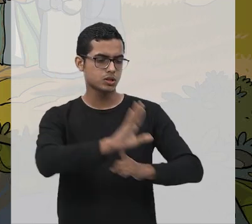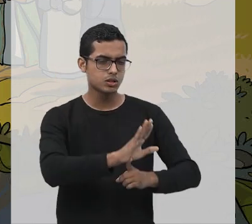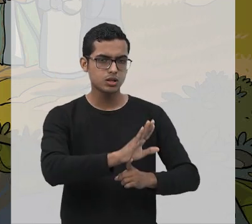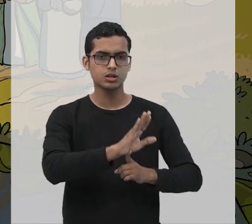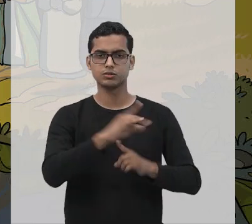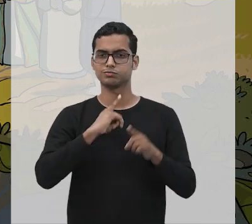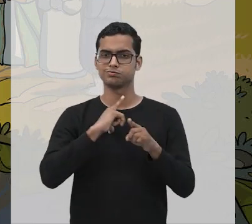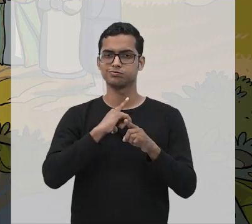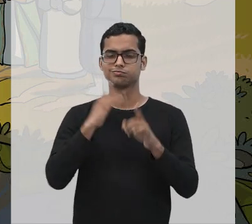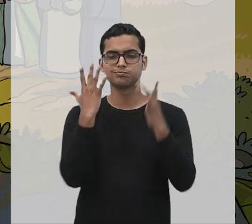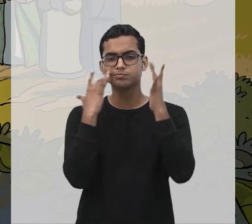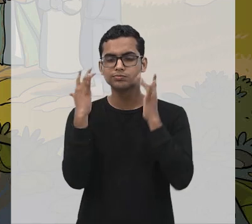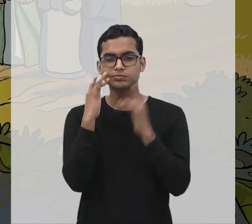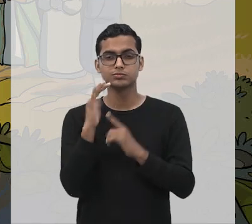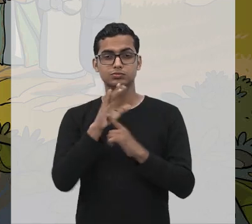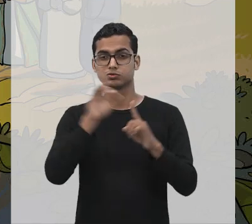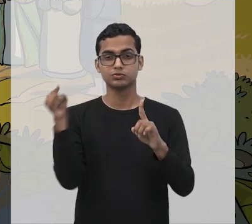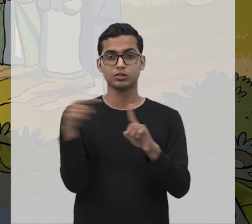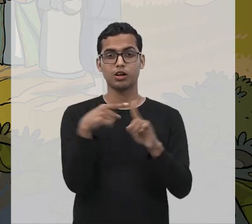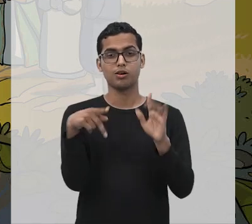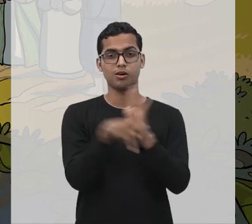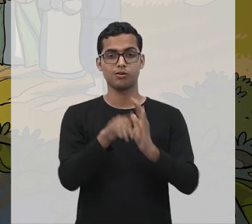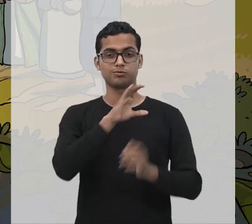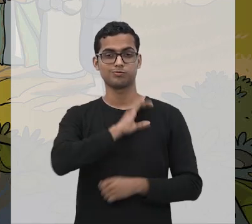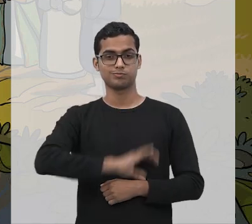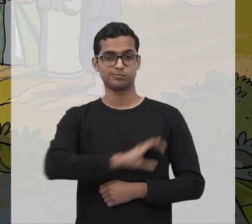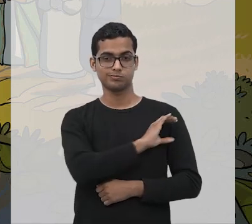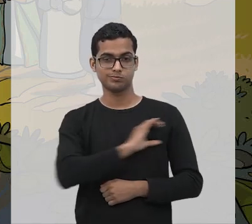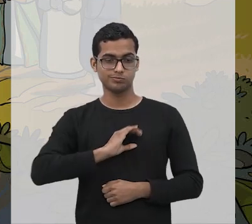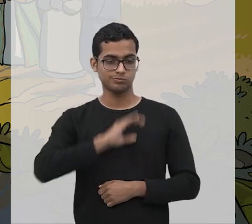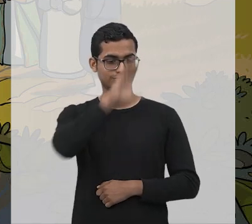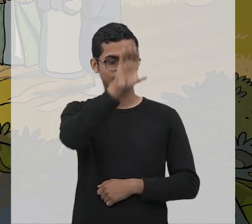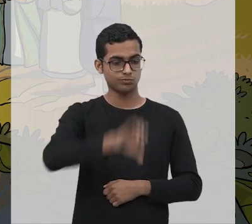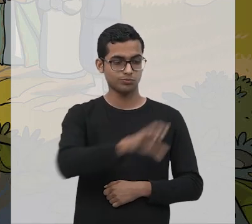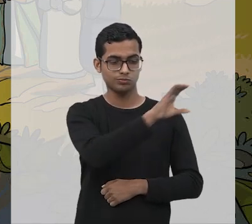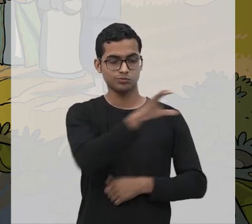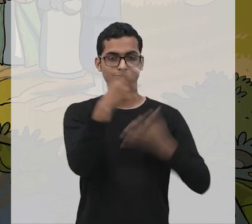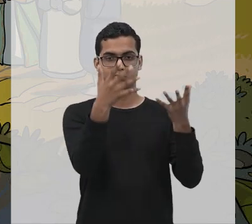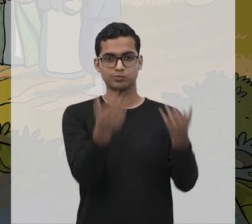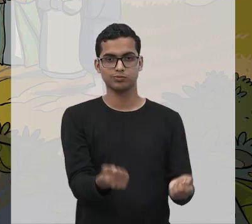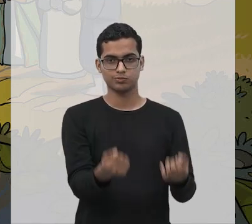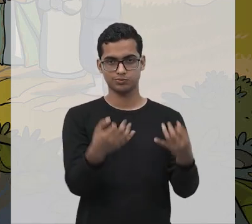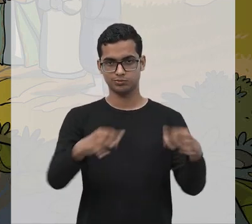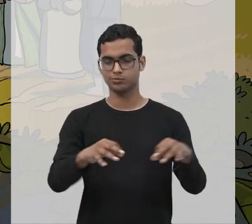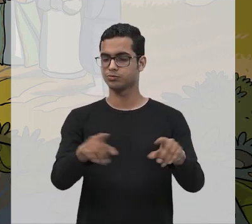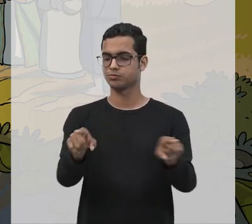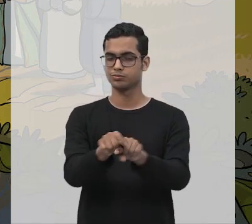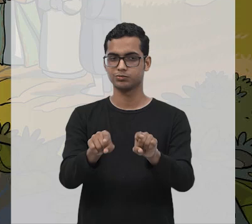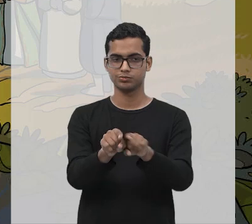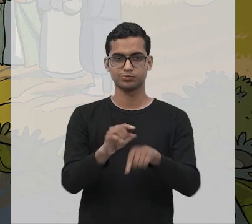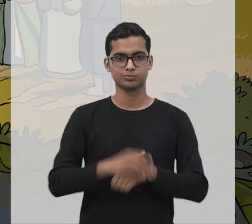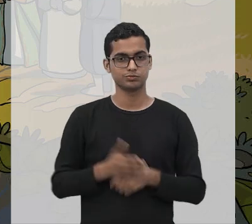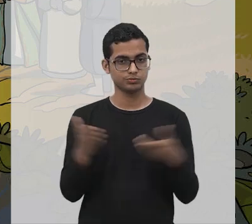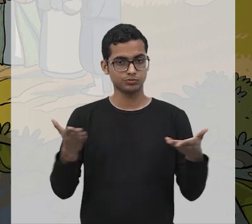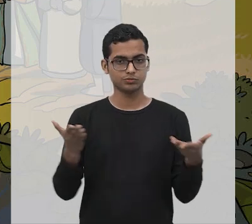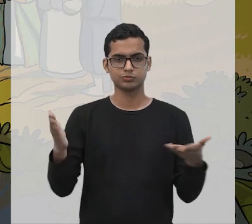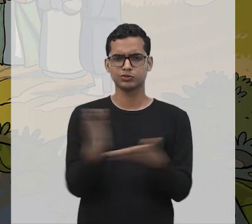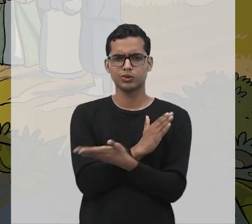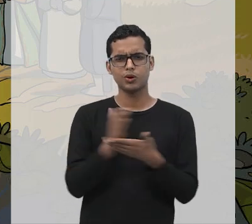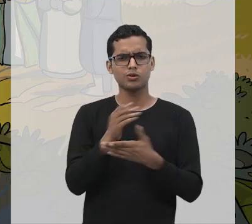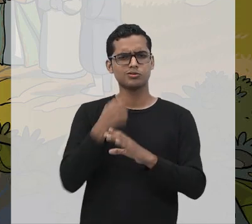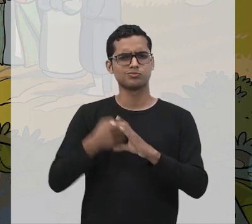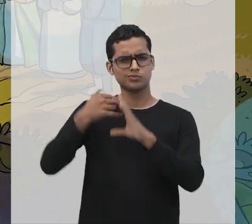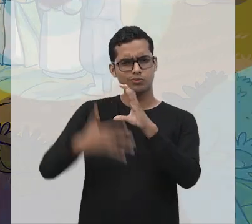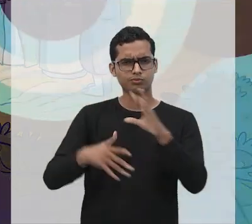era a catequização dos indígenas. Então, vamos ver agora algumas características desse teatro de